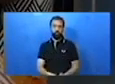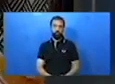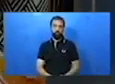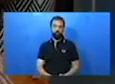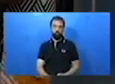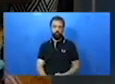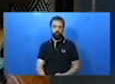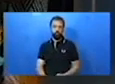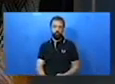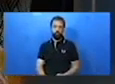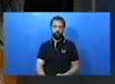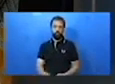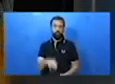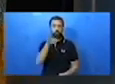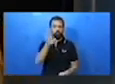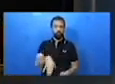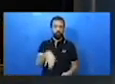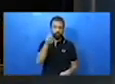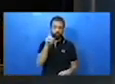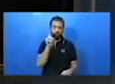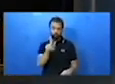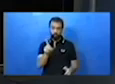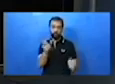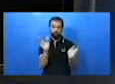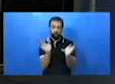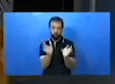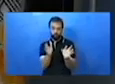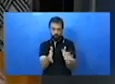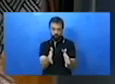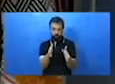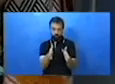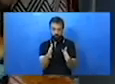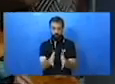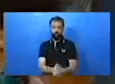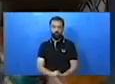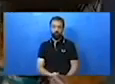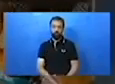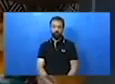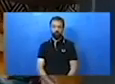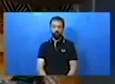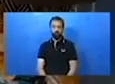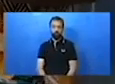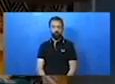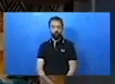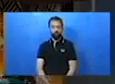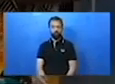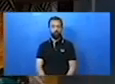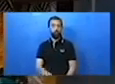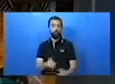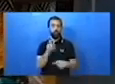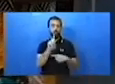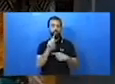Tudo isso aqui. E vou pintar uma parte. Eu já sei que 1/4